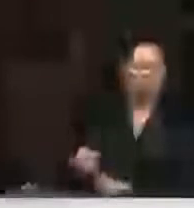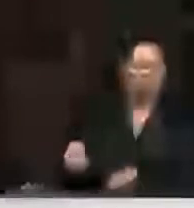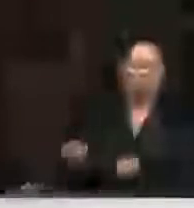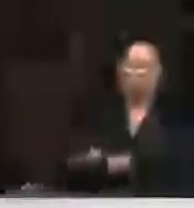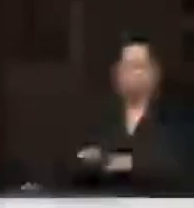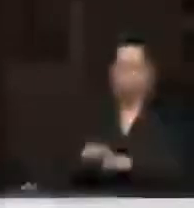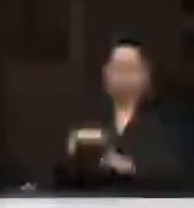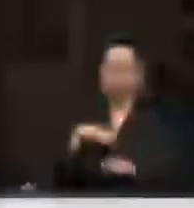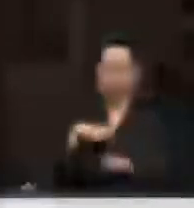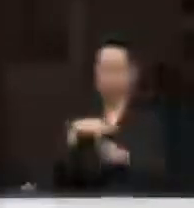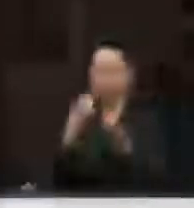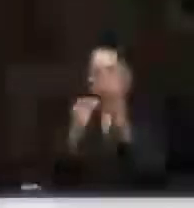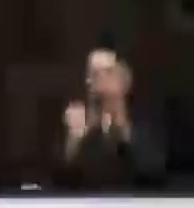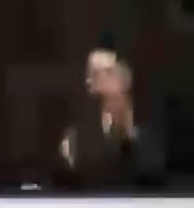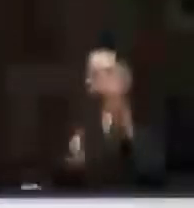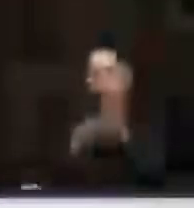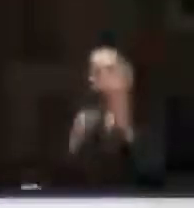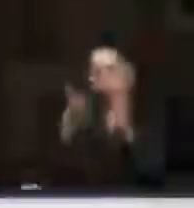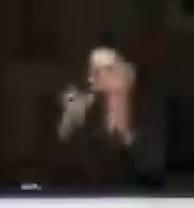temos muito que caminhar.